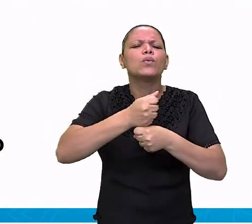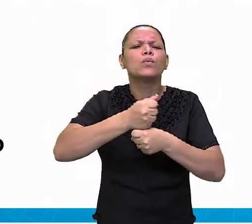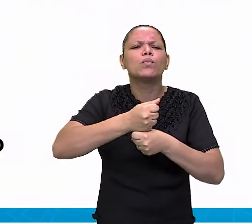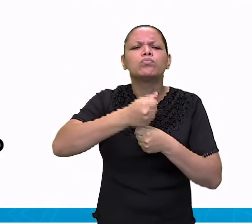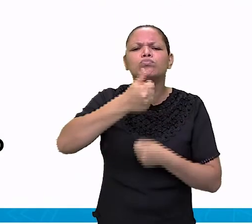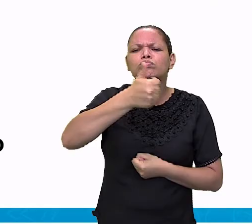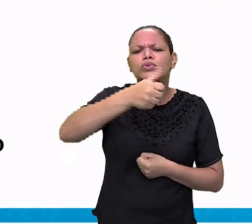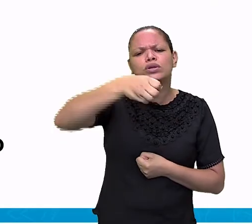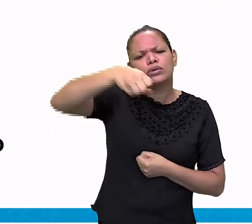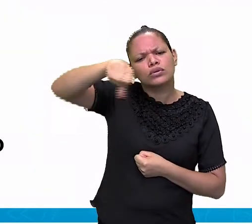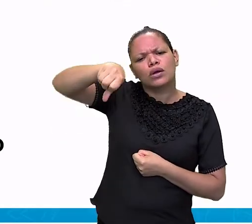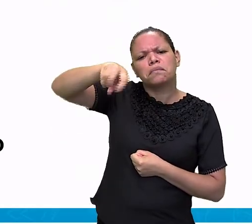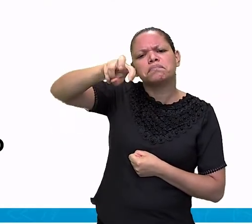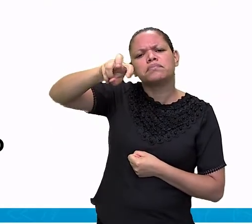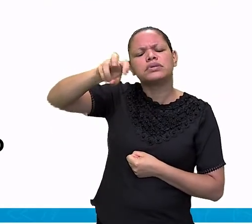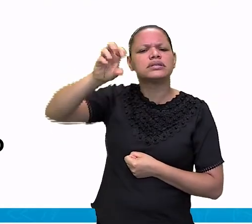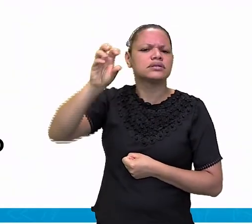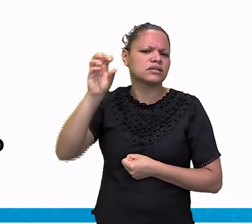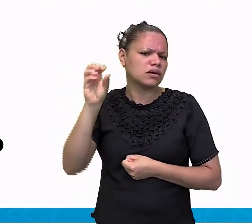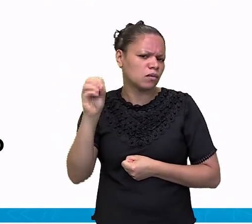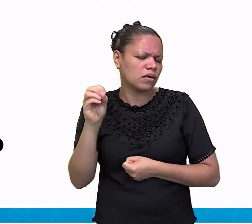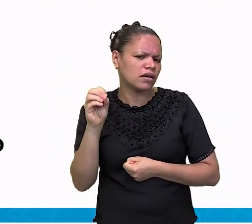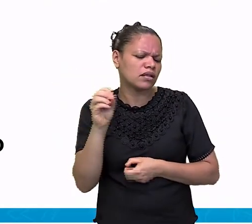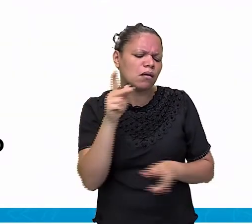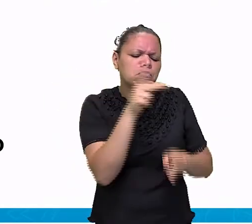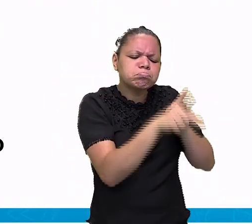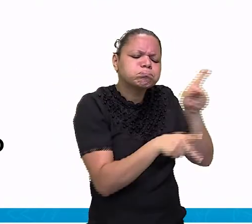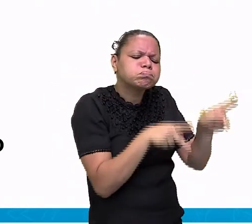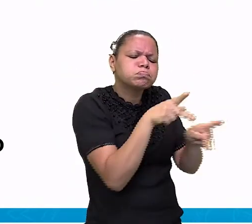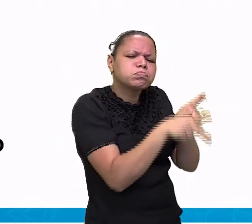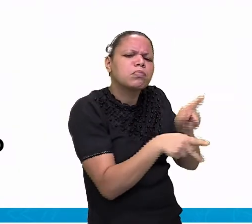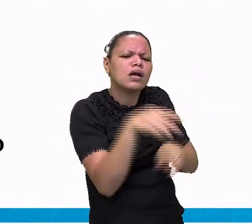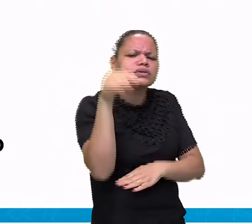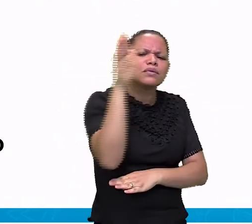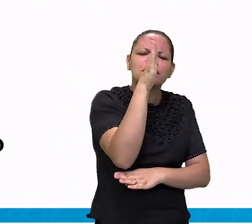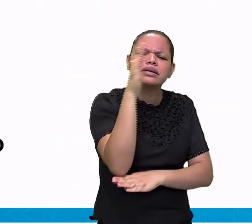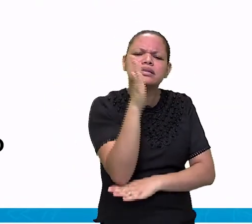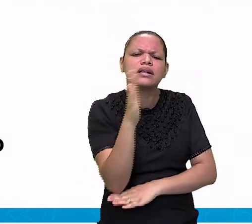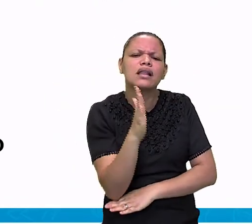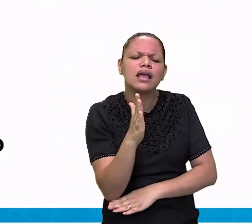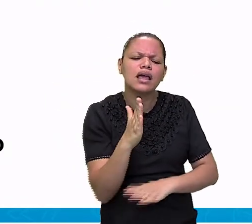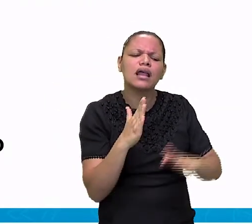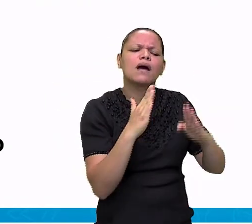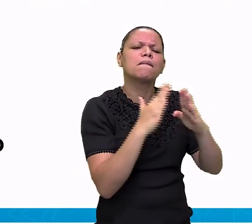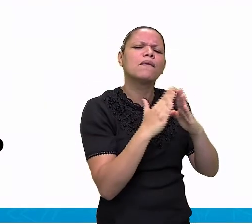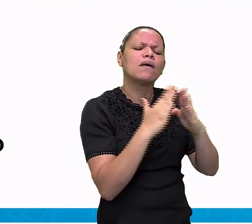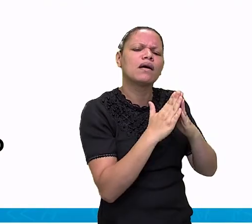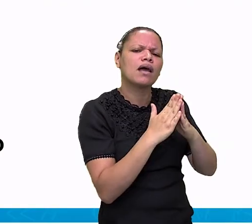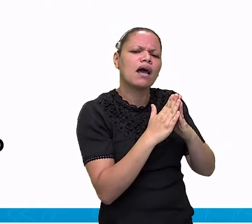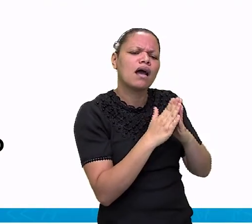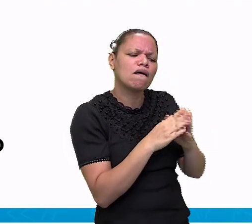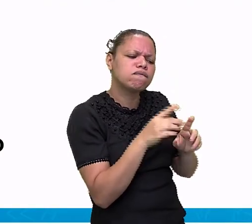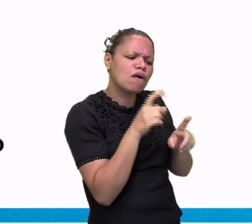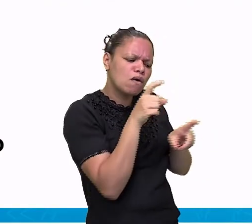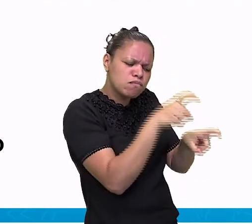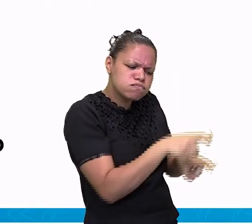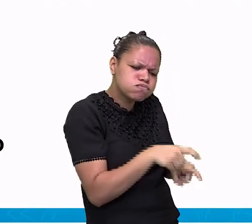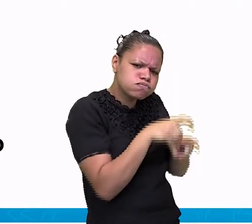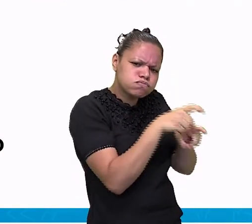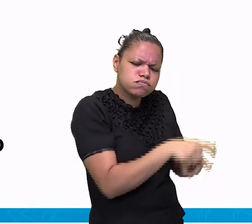maior parte da população brasileira era urbana ou rural? Vamos consultar na tabela. Então, no ano